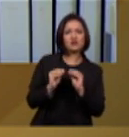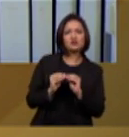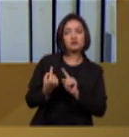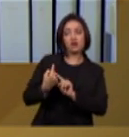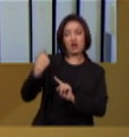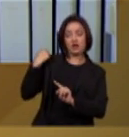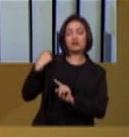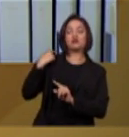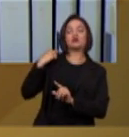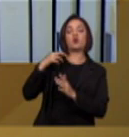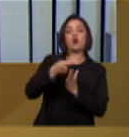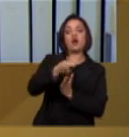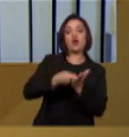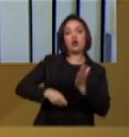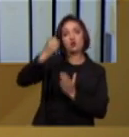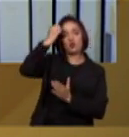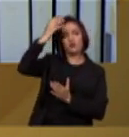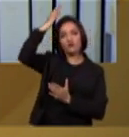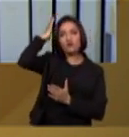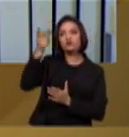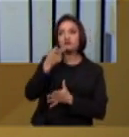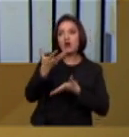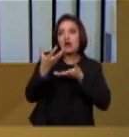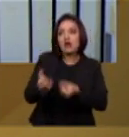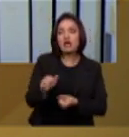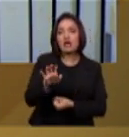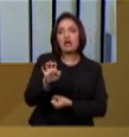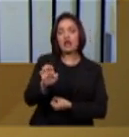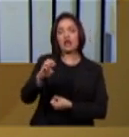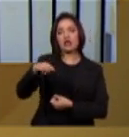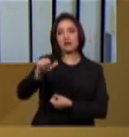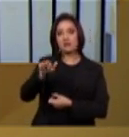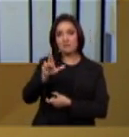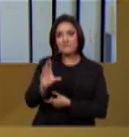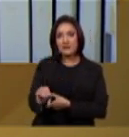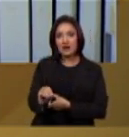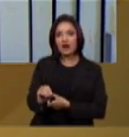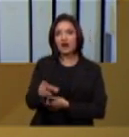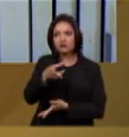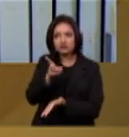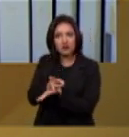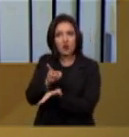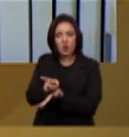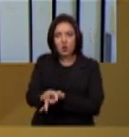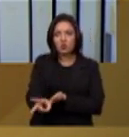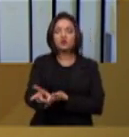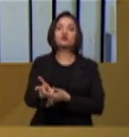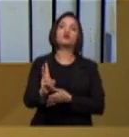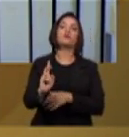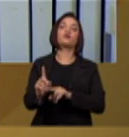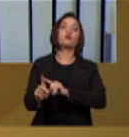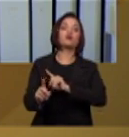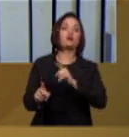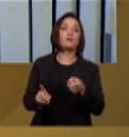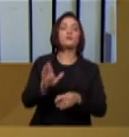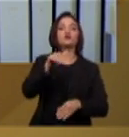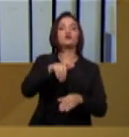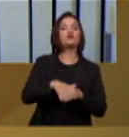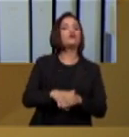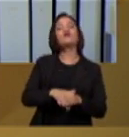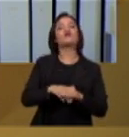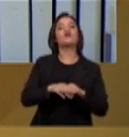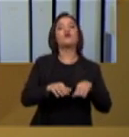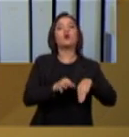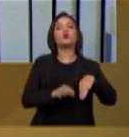conhecia dos embargos de divergência e dava-lhes provimento, e do voto do ministro Marco Aurélio, que